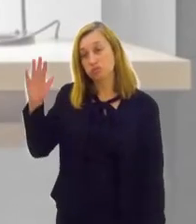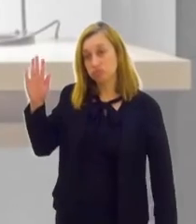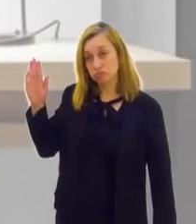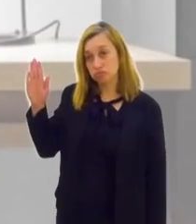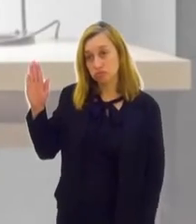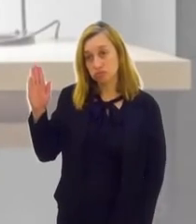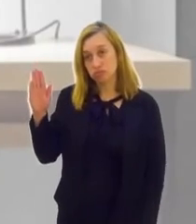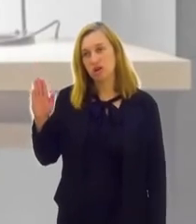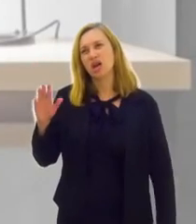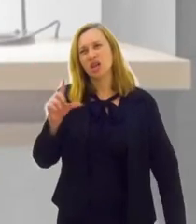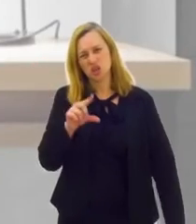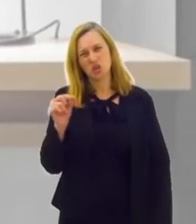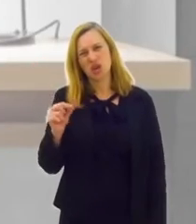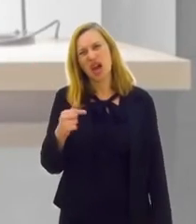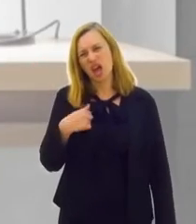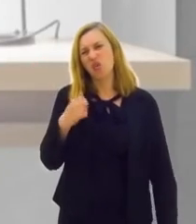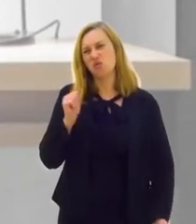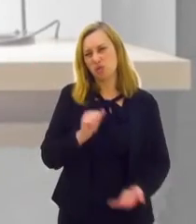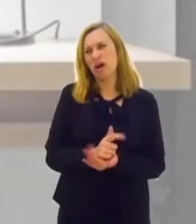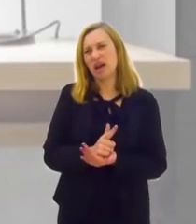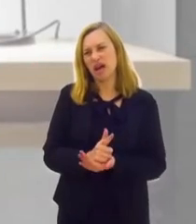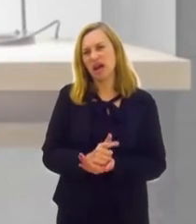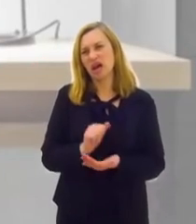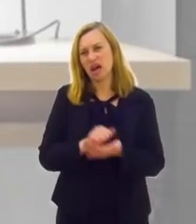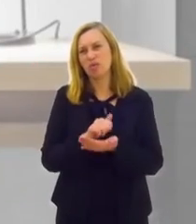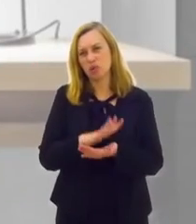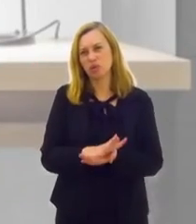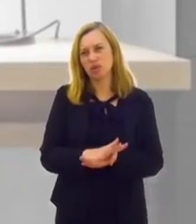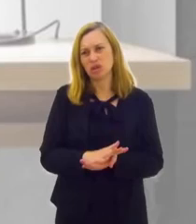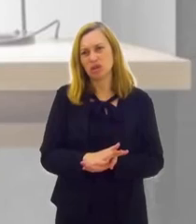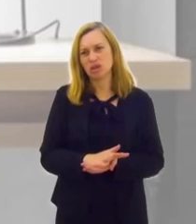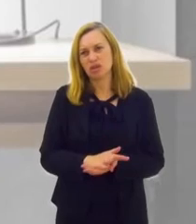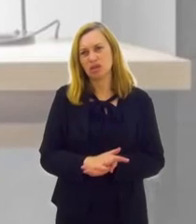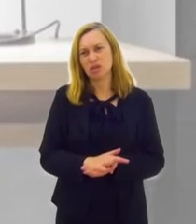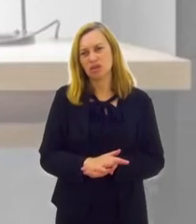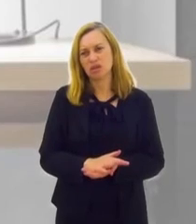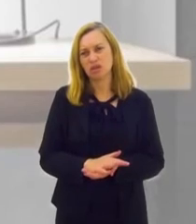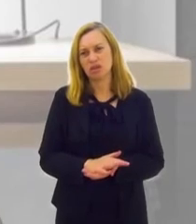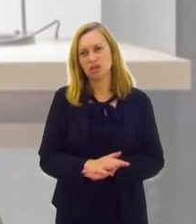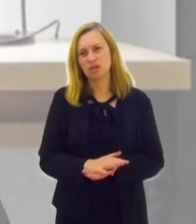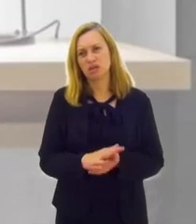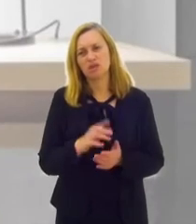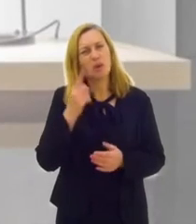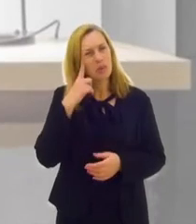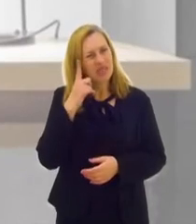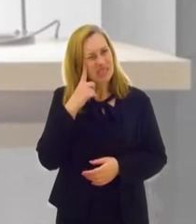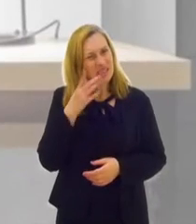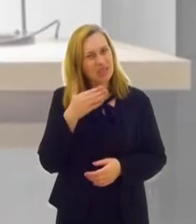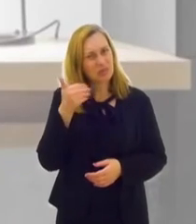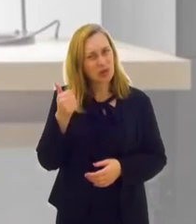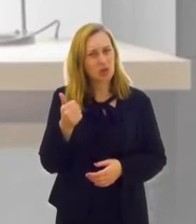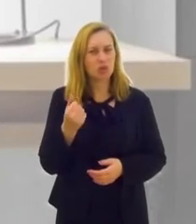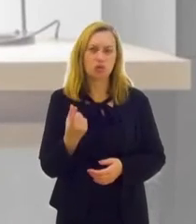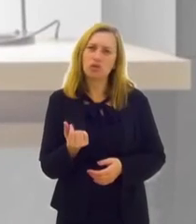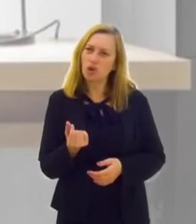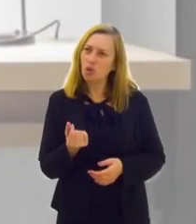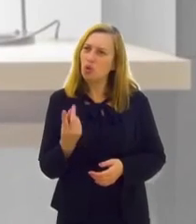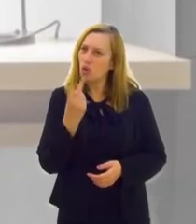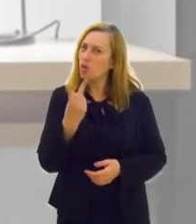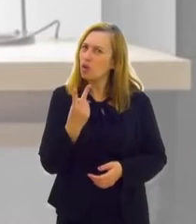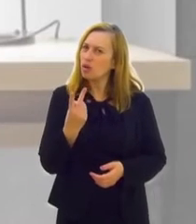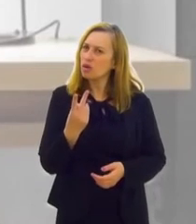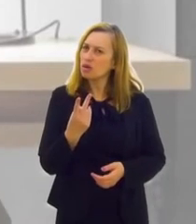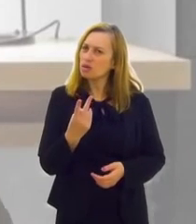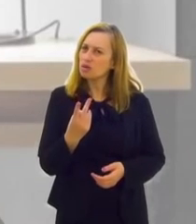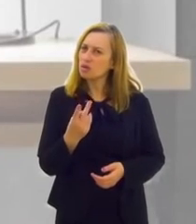um candidato decidir, quer saber, eu vou pagar essa multa. A multa foi criteriosamente pensada